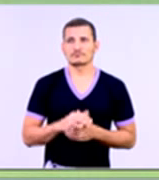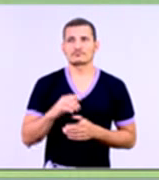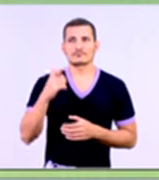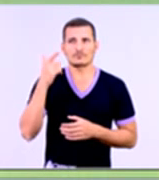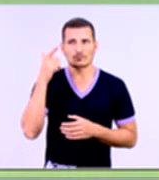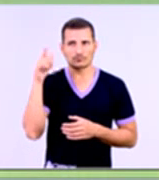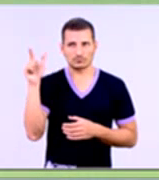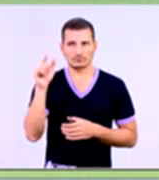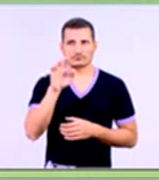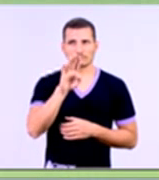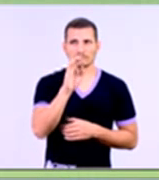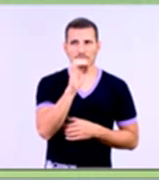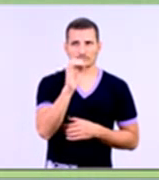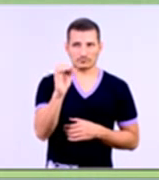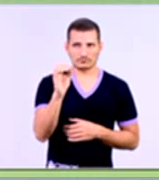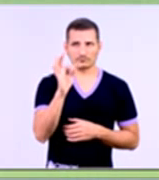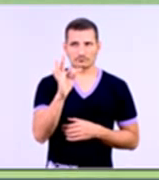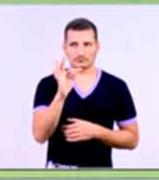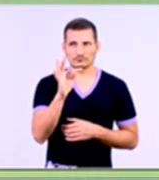resultado com o Bootstrap,